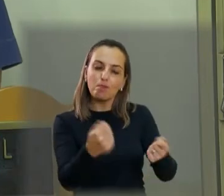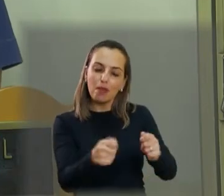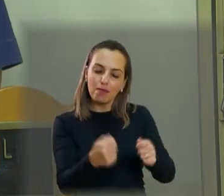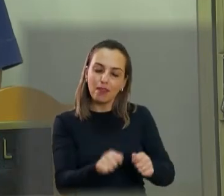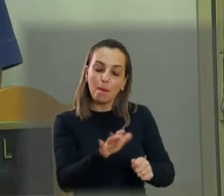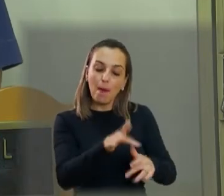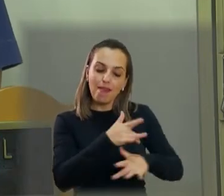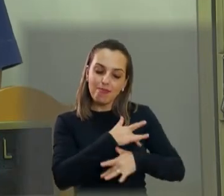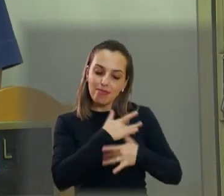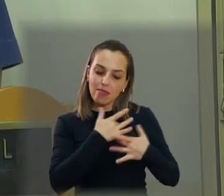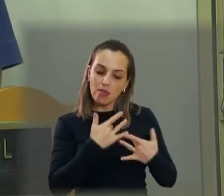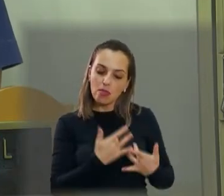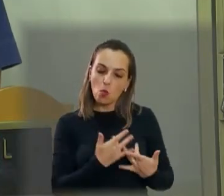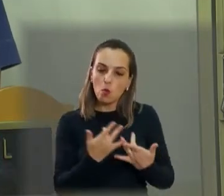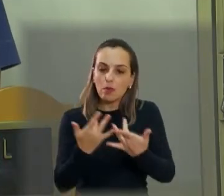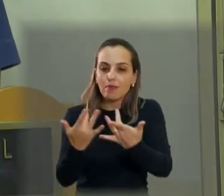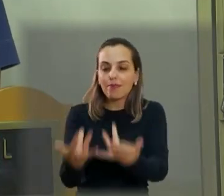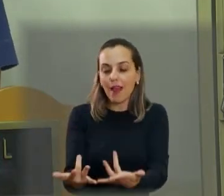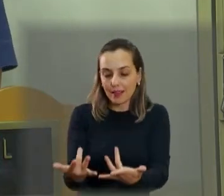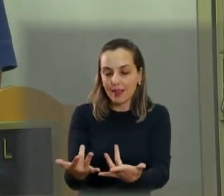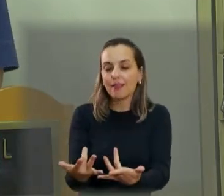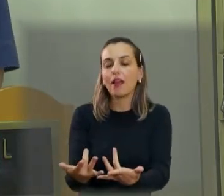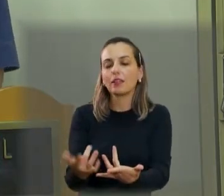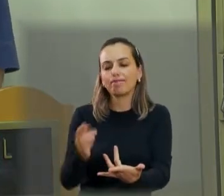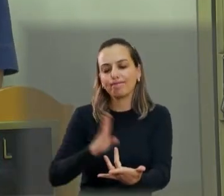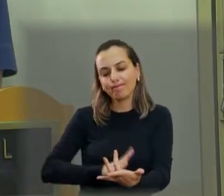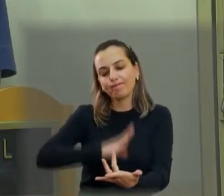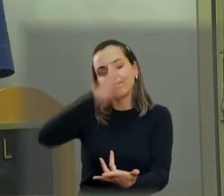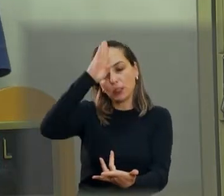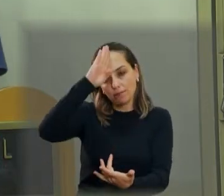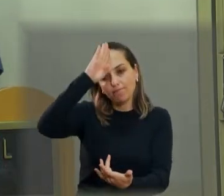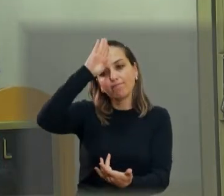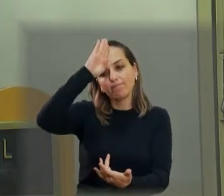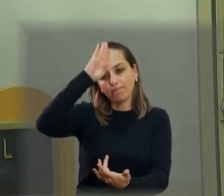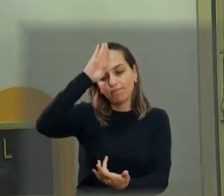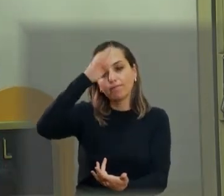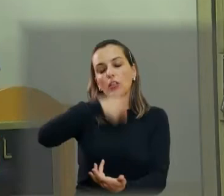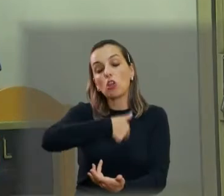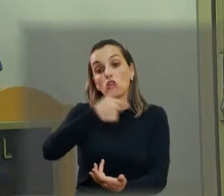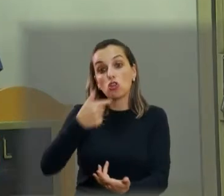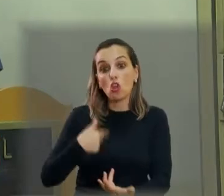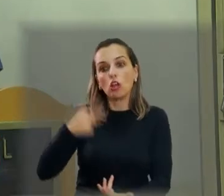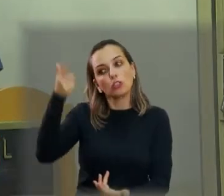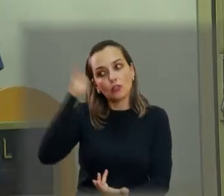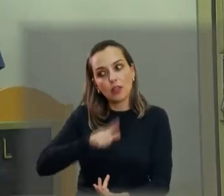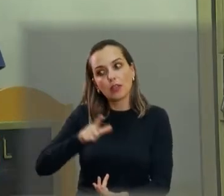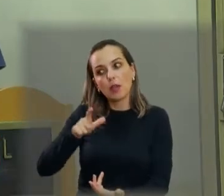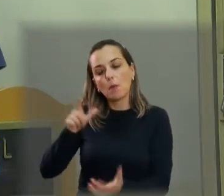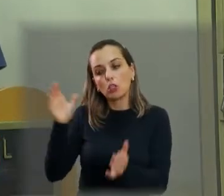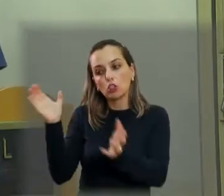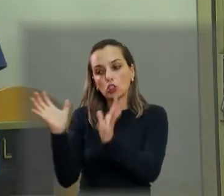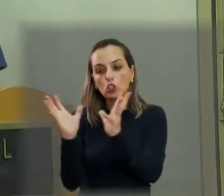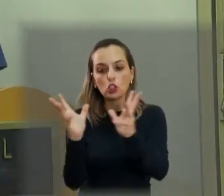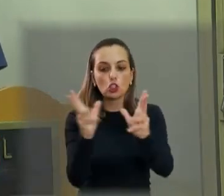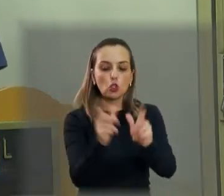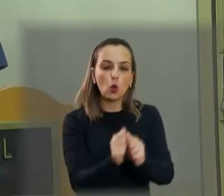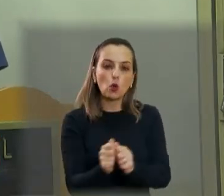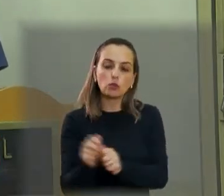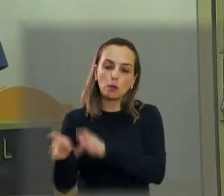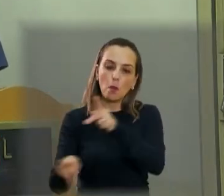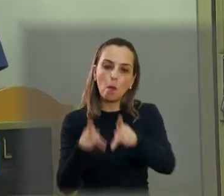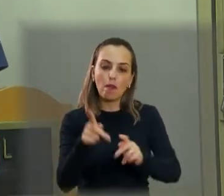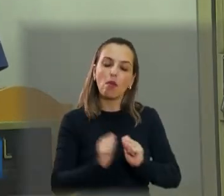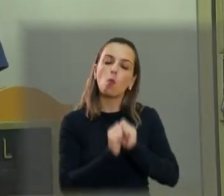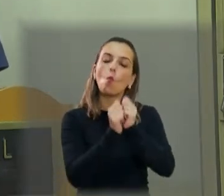a solidariedade da comunidade, ela é essencial. A gente não vai conseguir vencer isso sem a participação de todos. Não